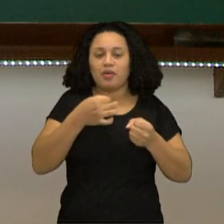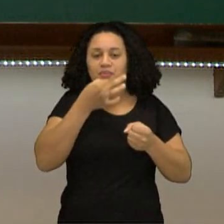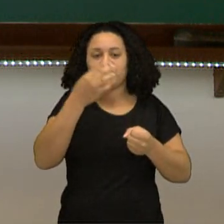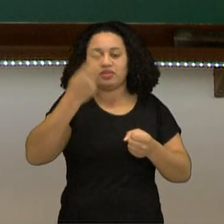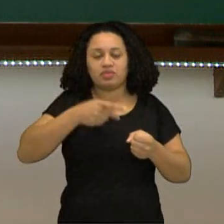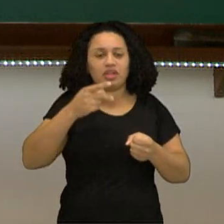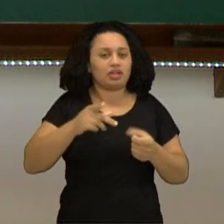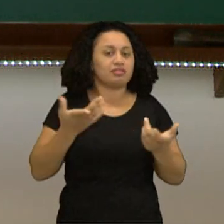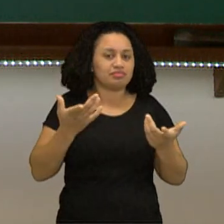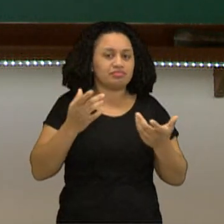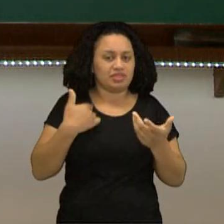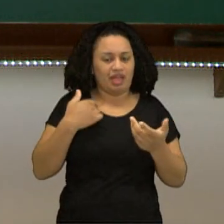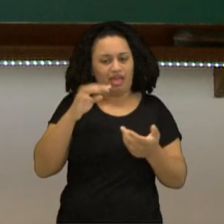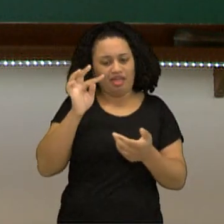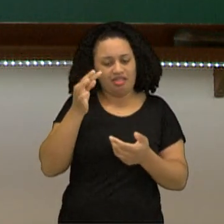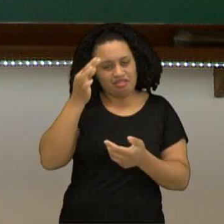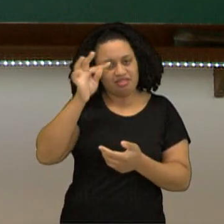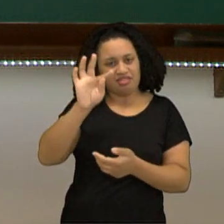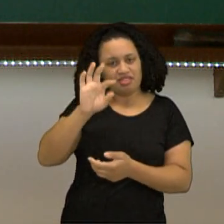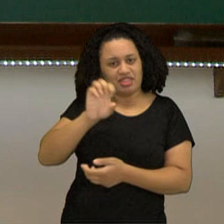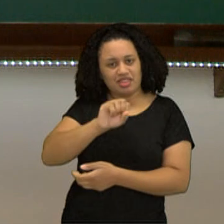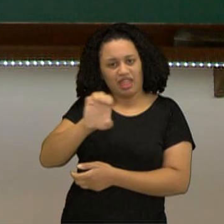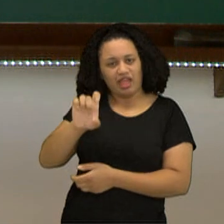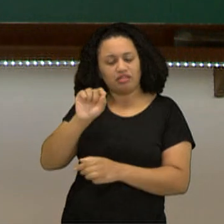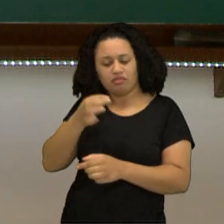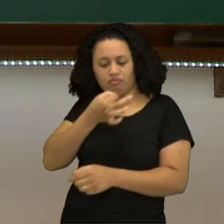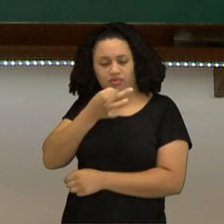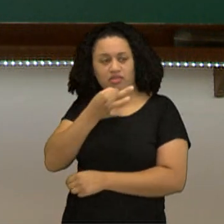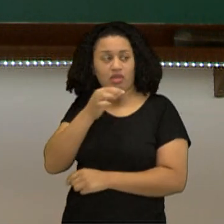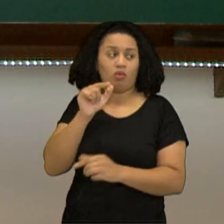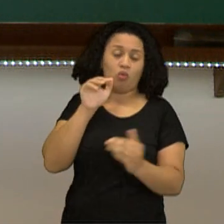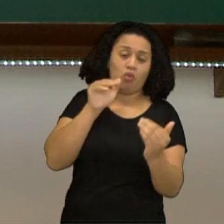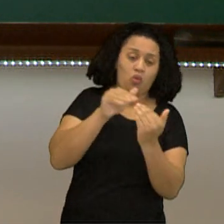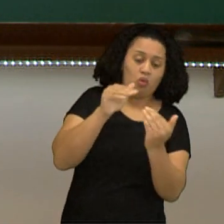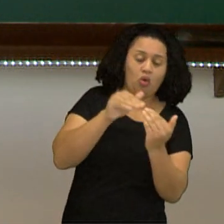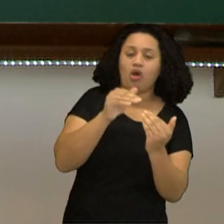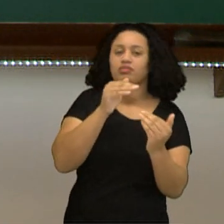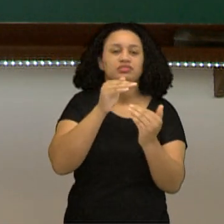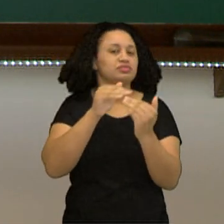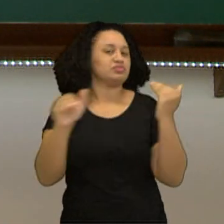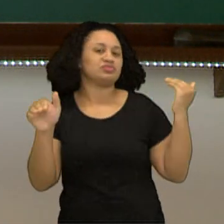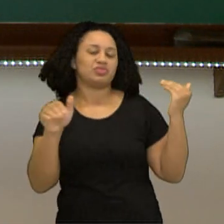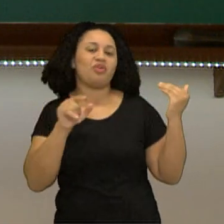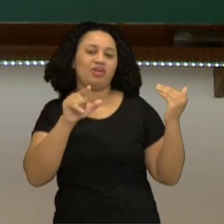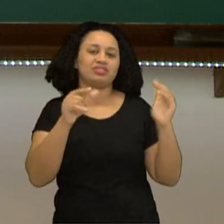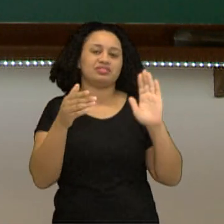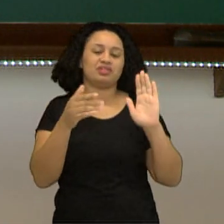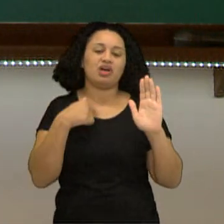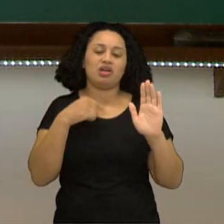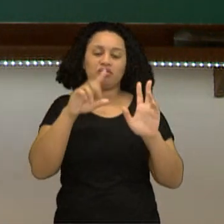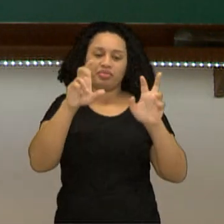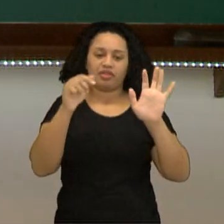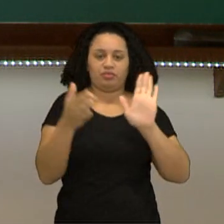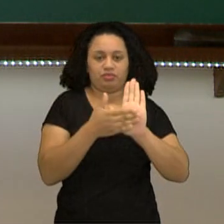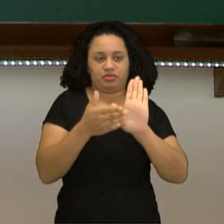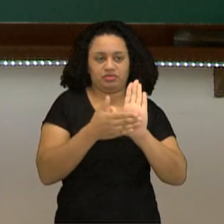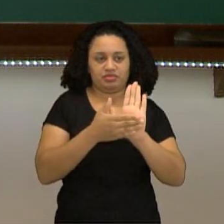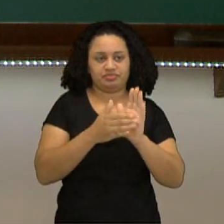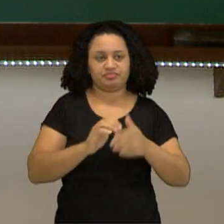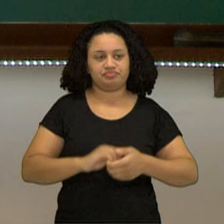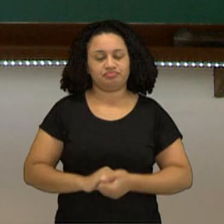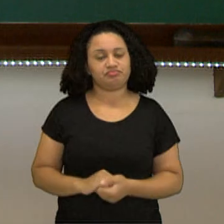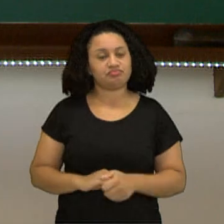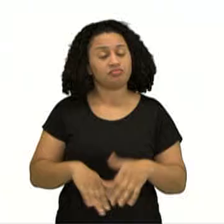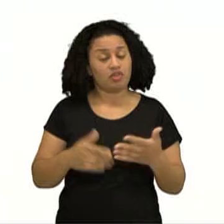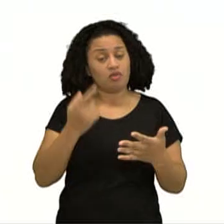que seria a sua tese? A sua opinião, se é a favor ou contra o tema proposto, ok? Então,